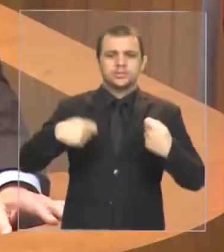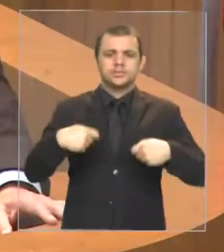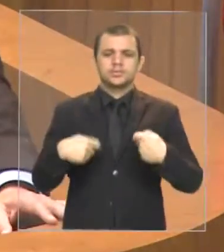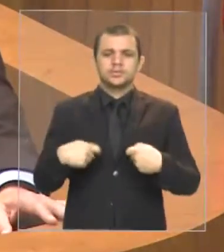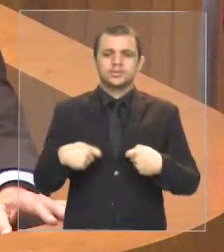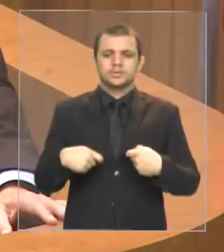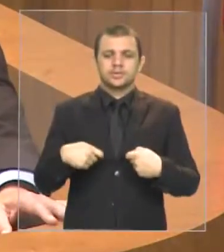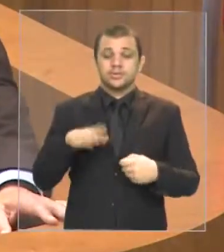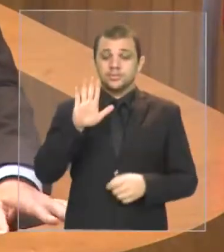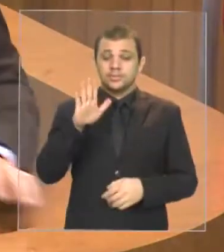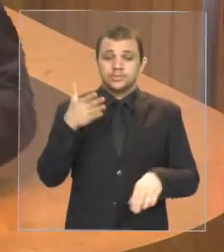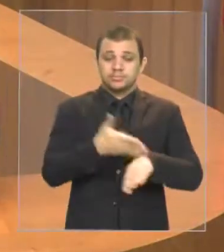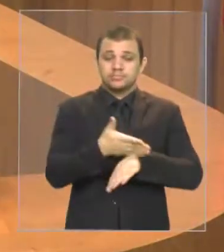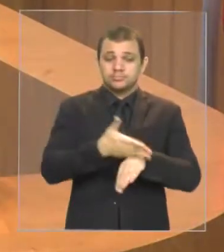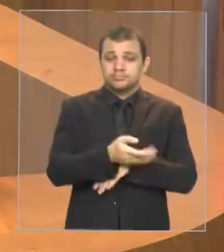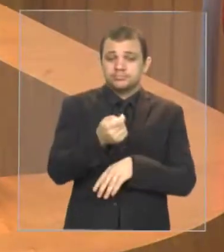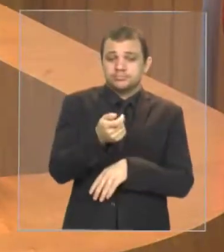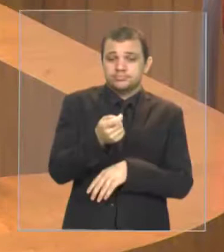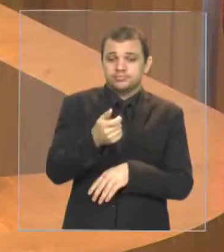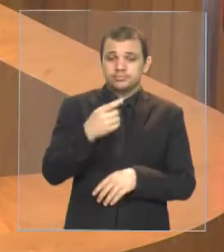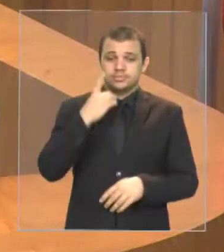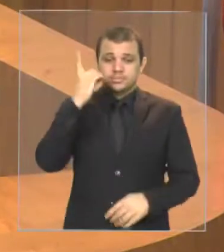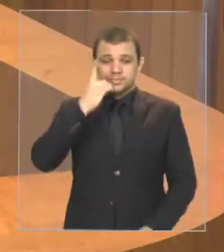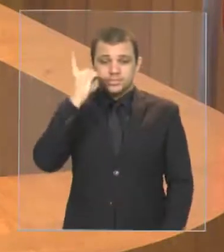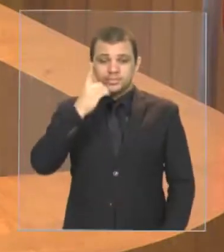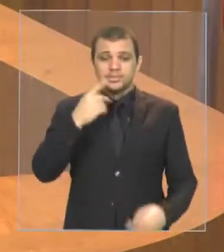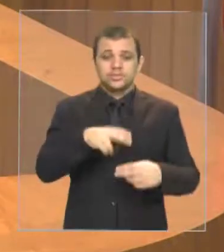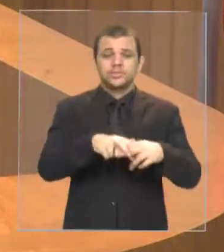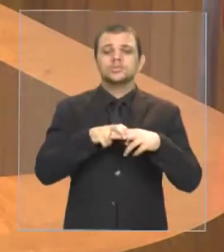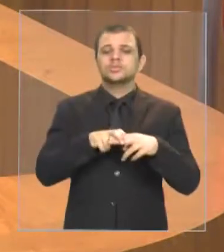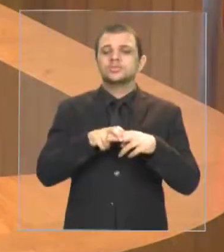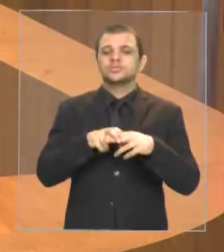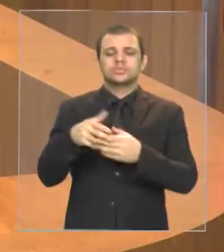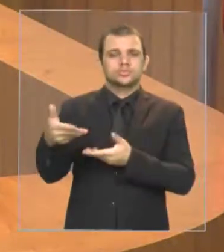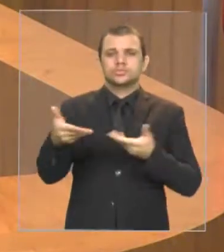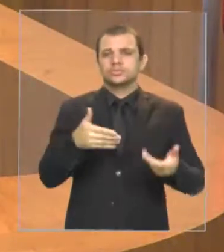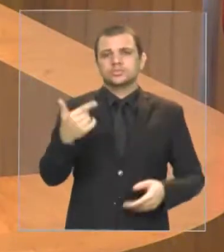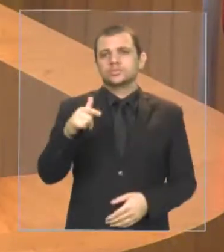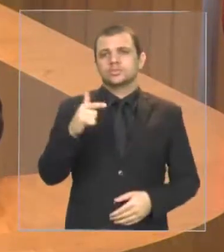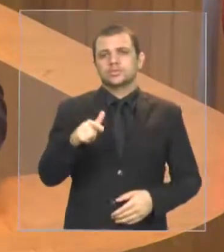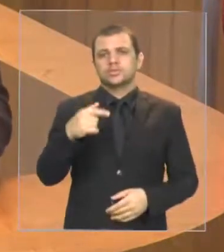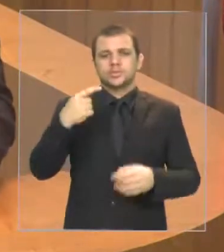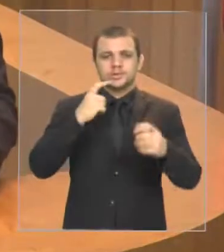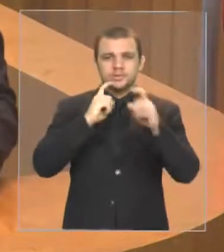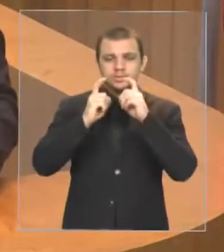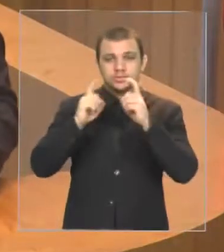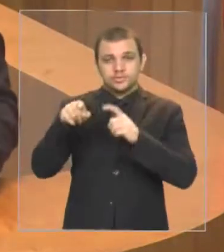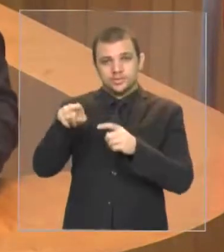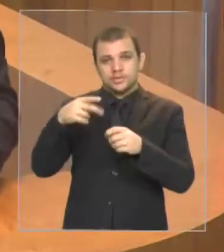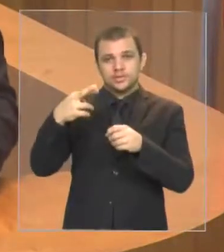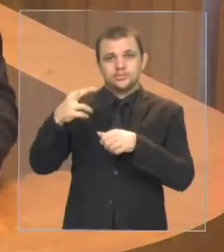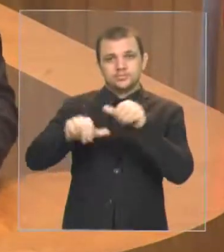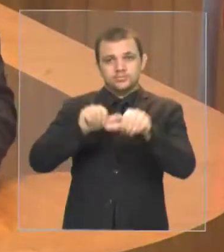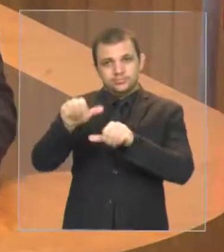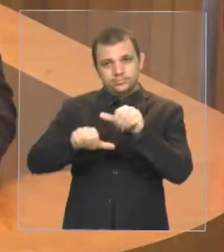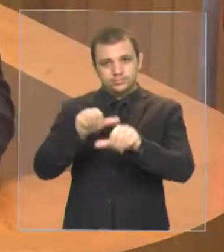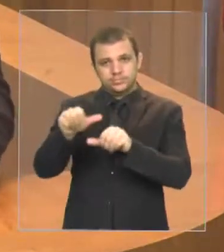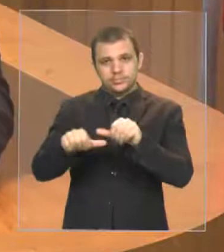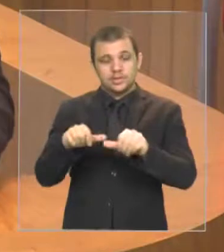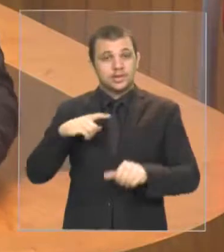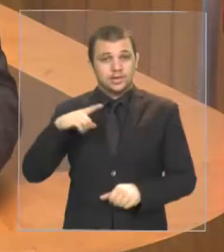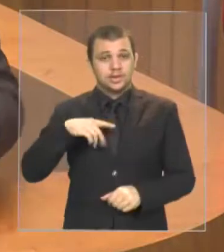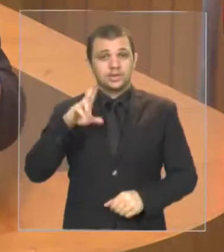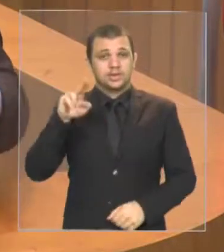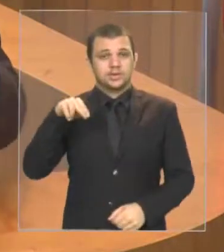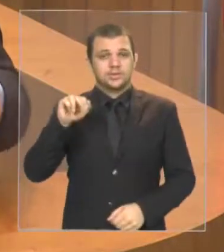deputados estaduais, porque não são chamados para discutir essas reformas. Nós temos a UNALI, que é um órgão que nos representa,